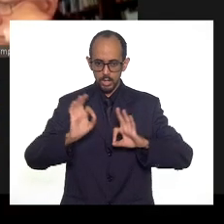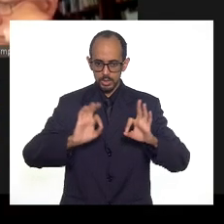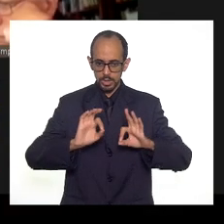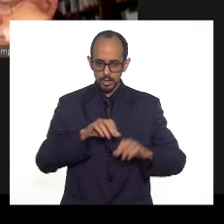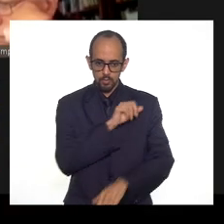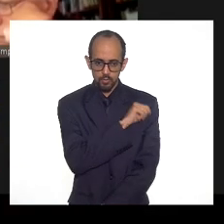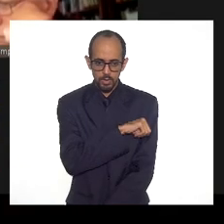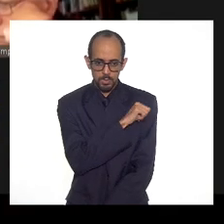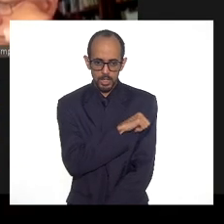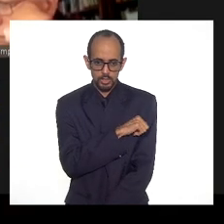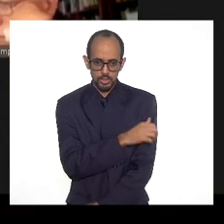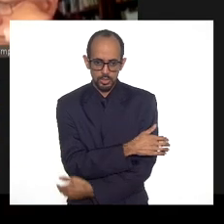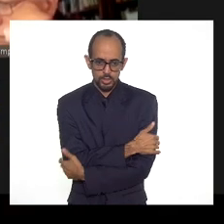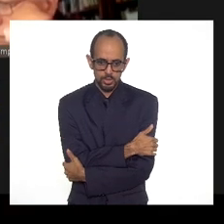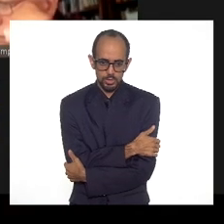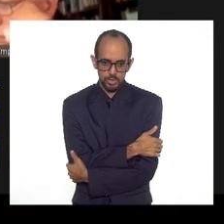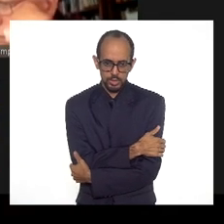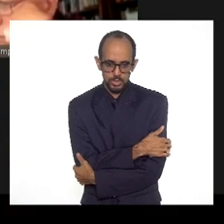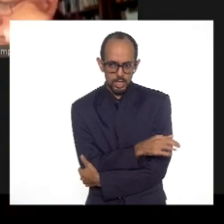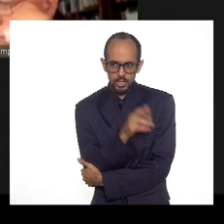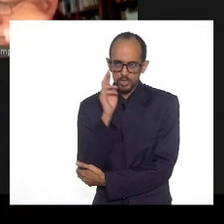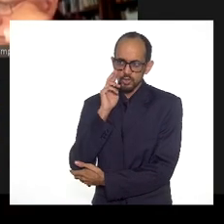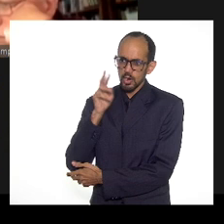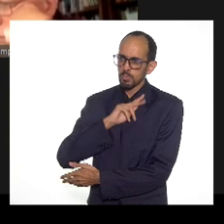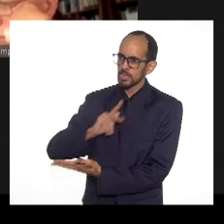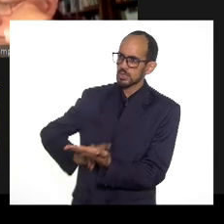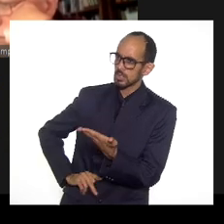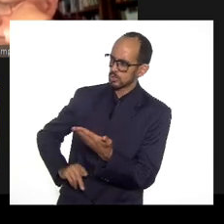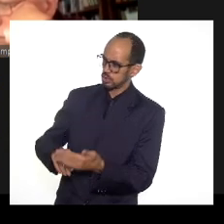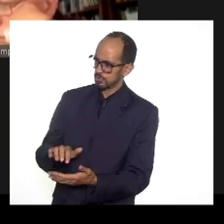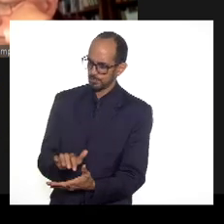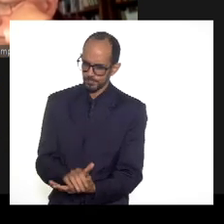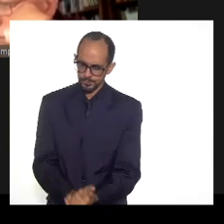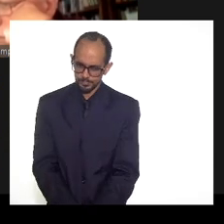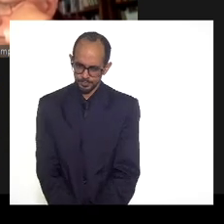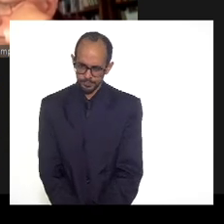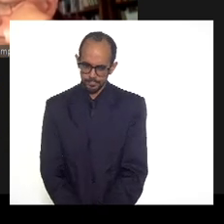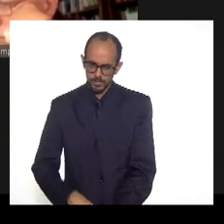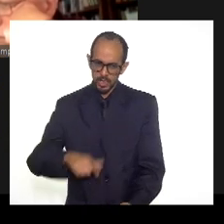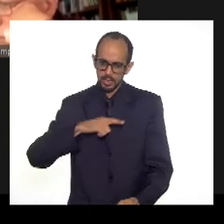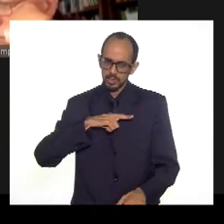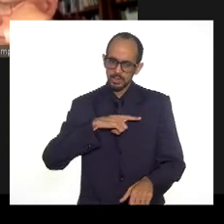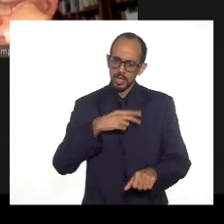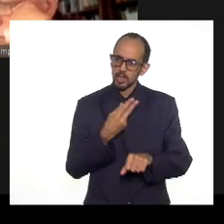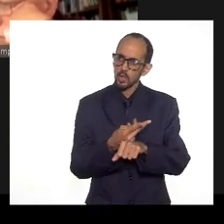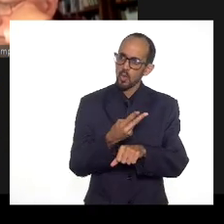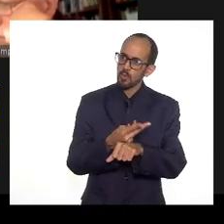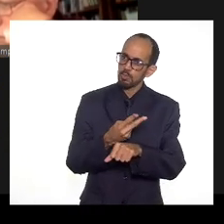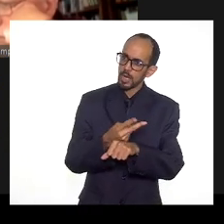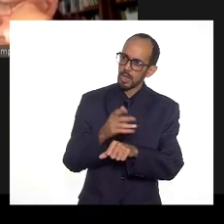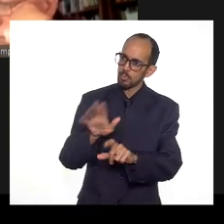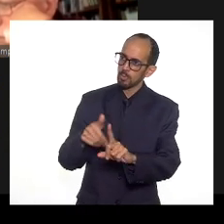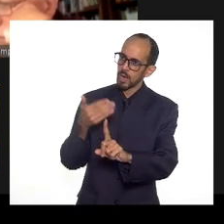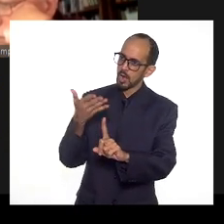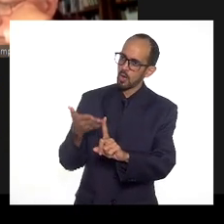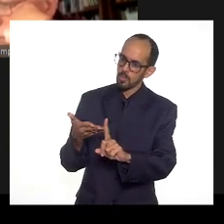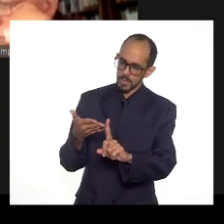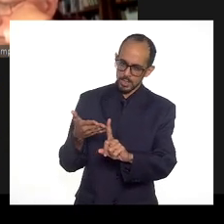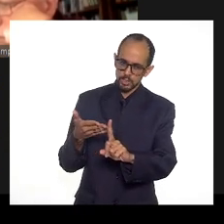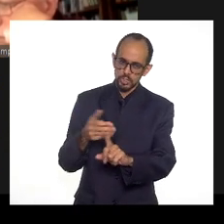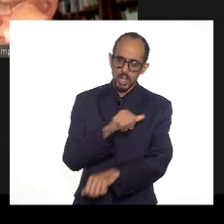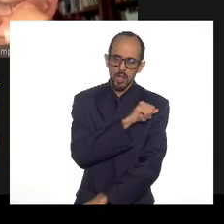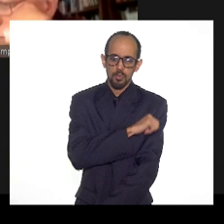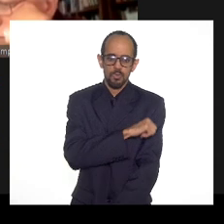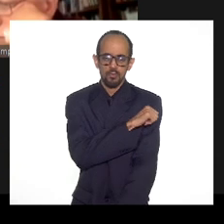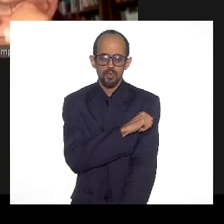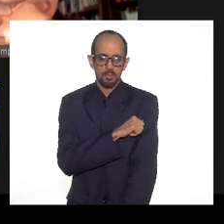enfermeira Regiane. Então, presidente, ainda tem um prêmio para homenagear uma enfermeira